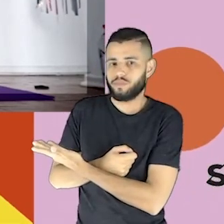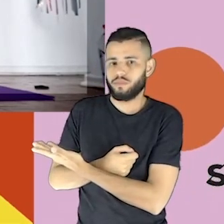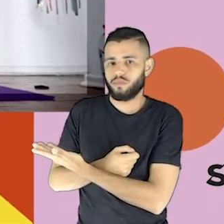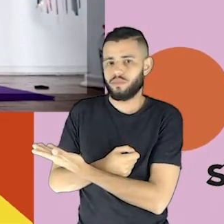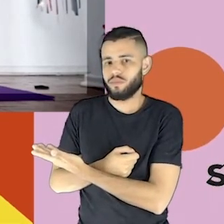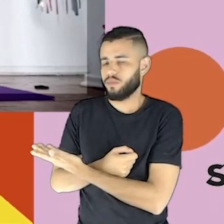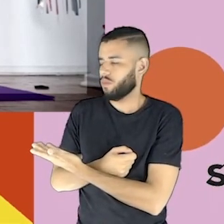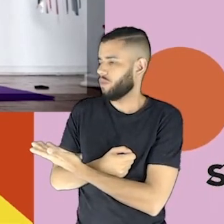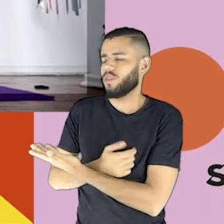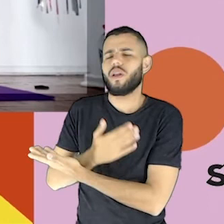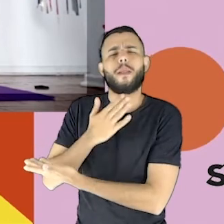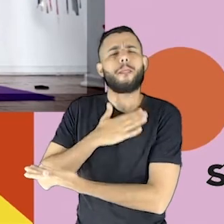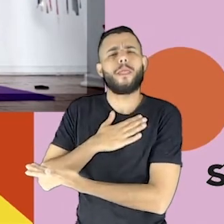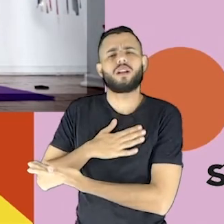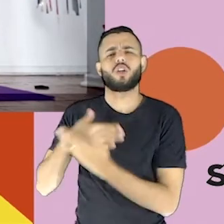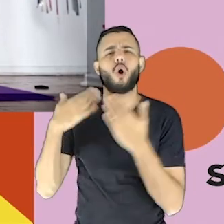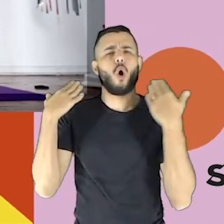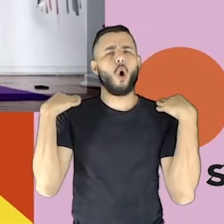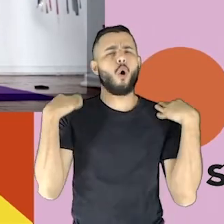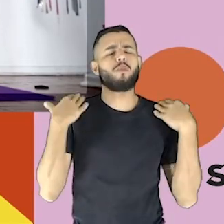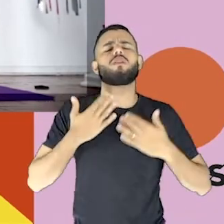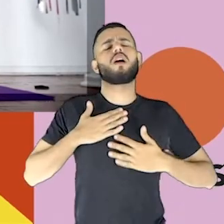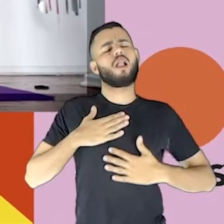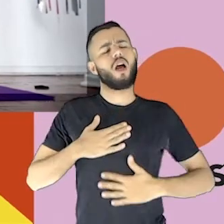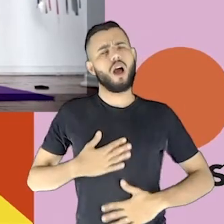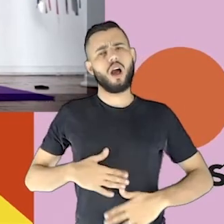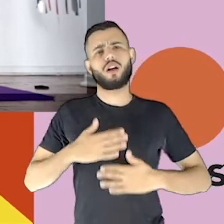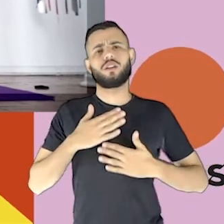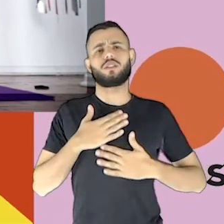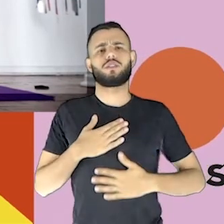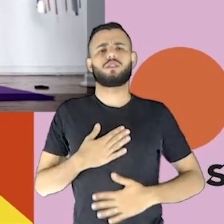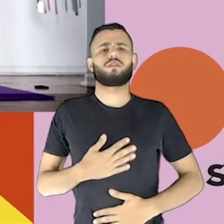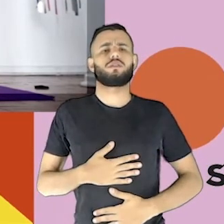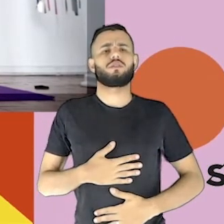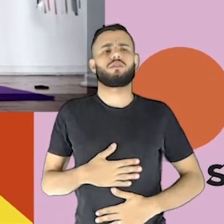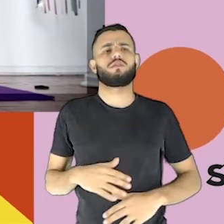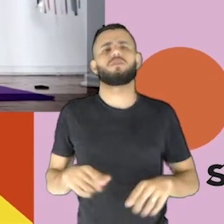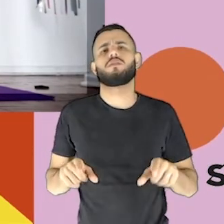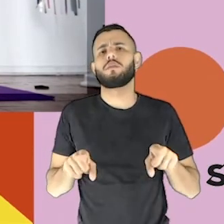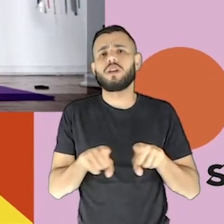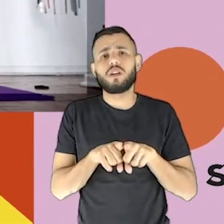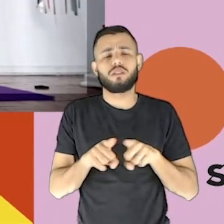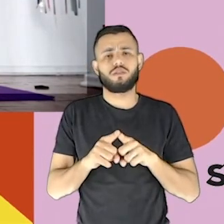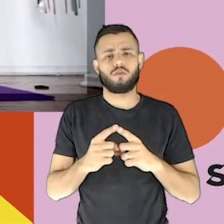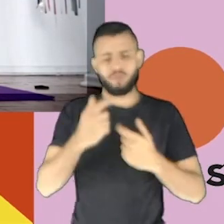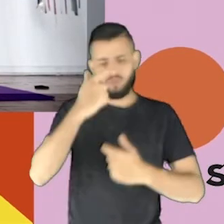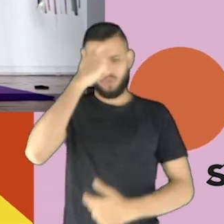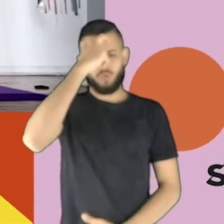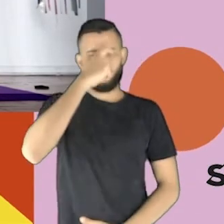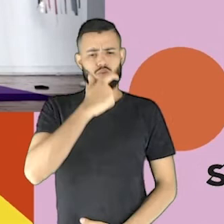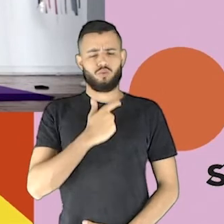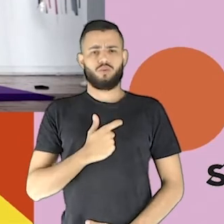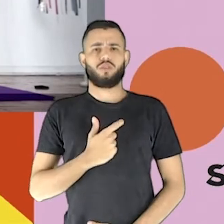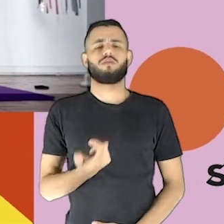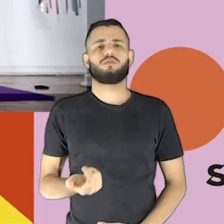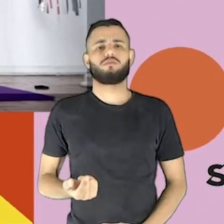peito, relaxa os ombros, relaxa os braços, relaxa tudo. Aqui é uma postura de entrega, é o Baddha